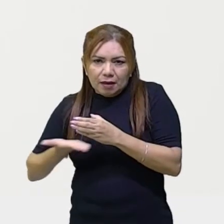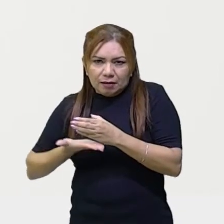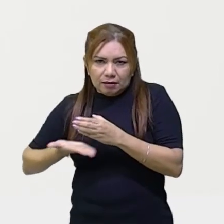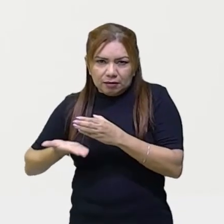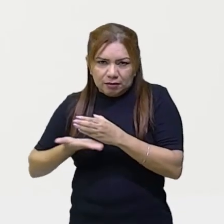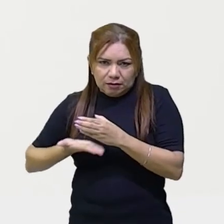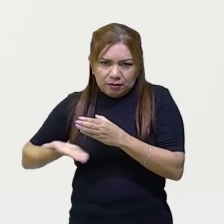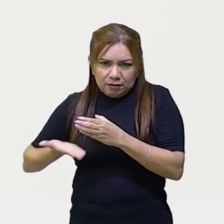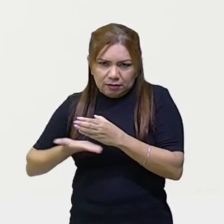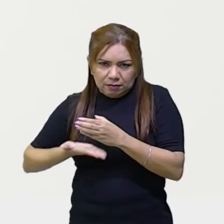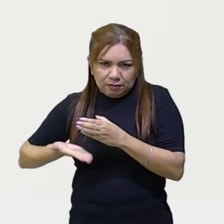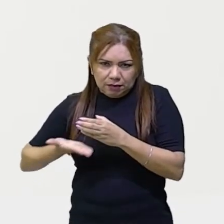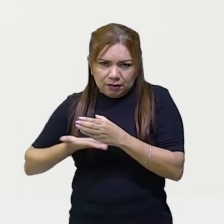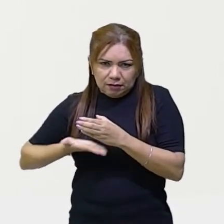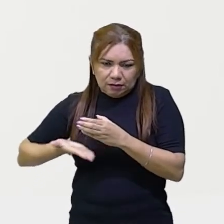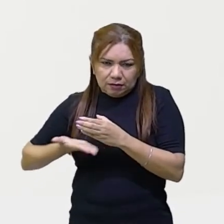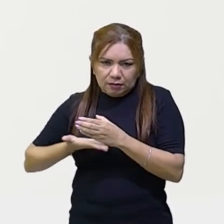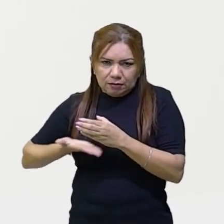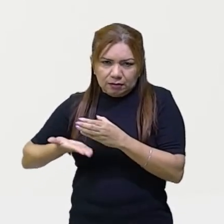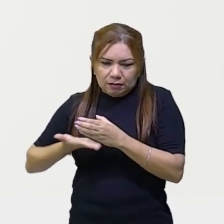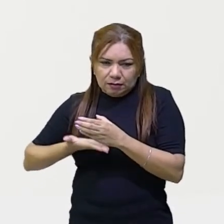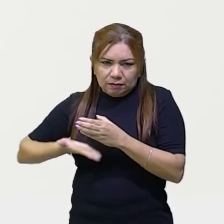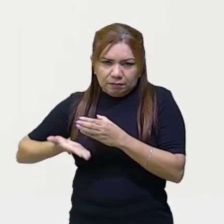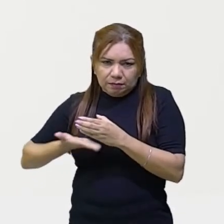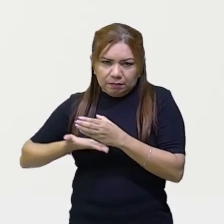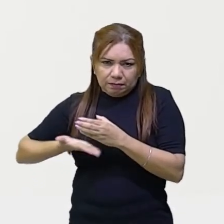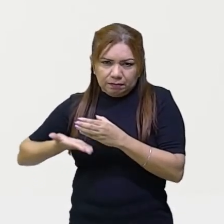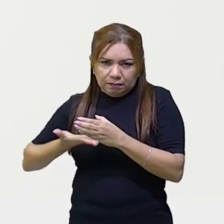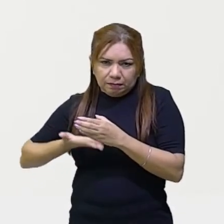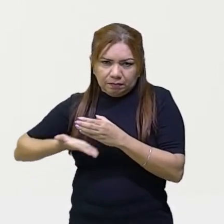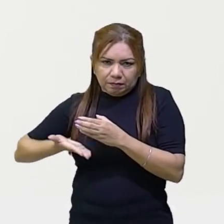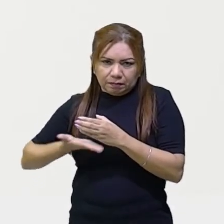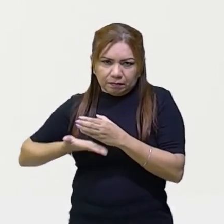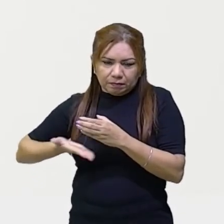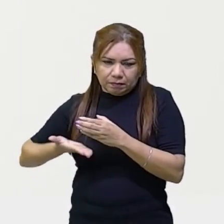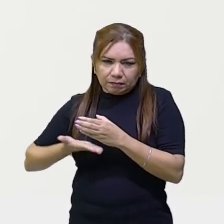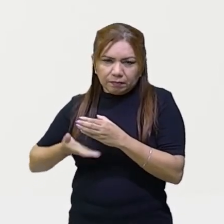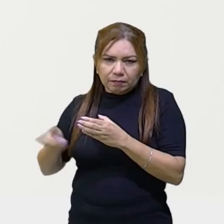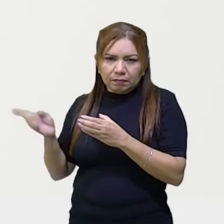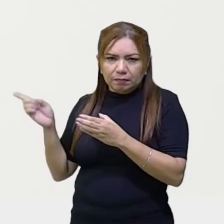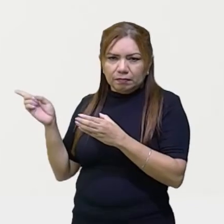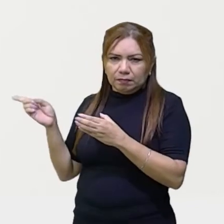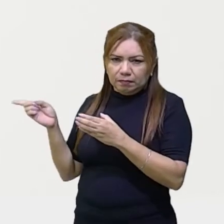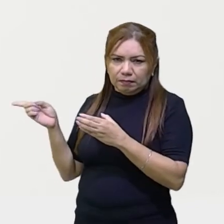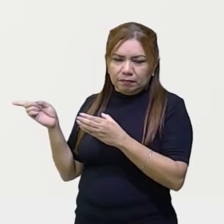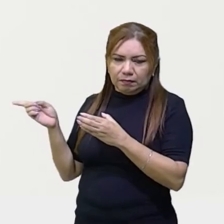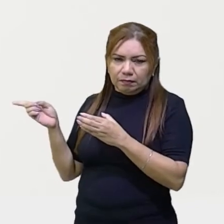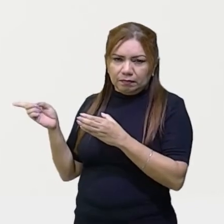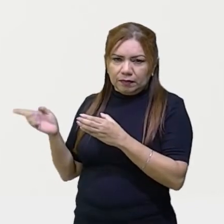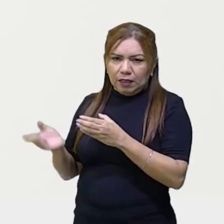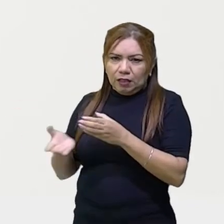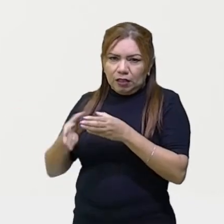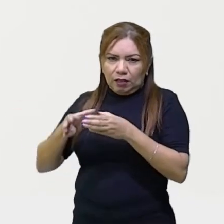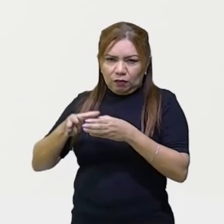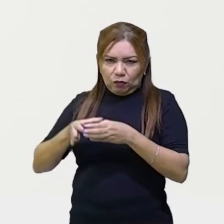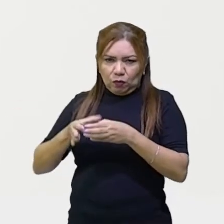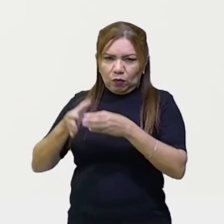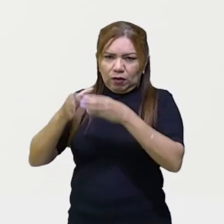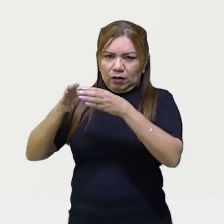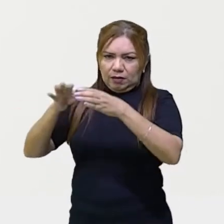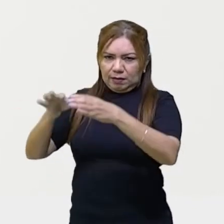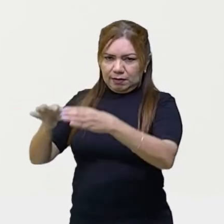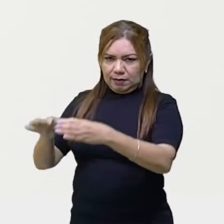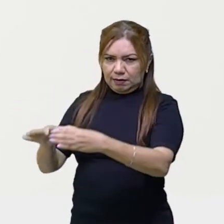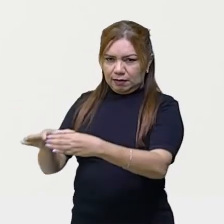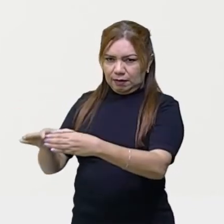essa região aqui ó essa região aqui ó é a base aquilo que vai sustentar ele lá quando eu coloco ele em